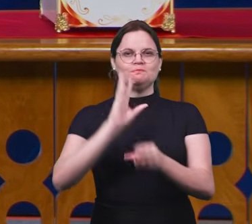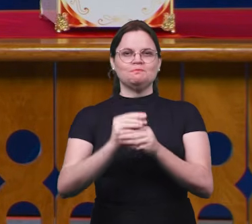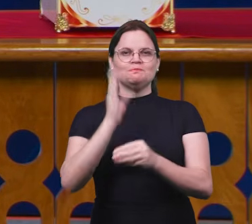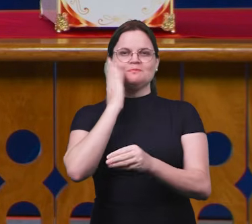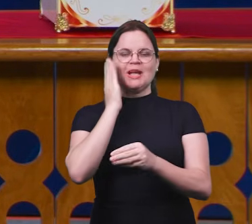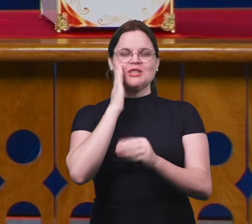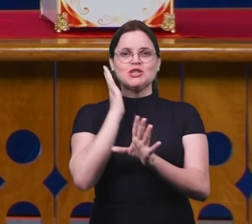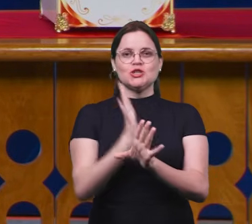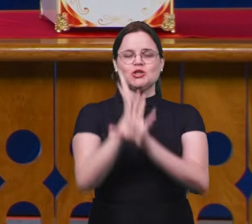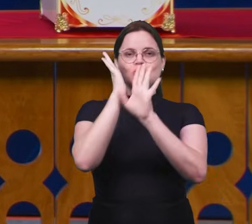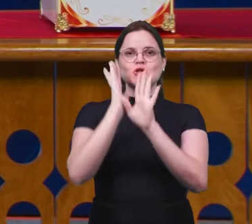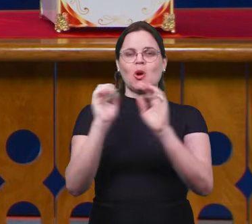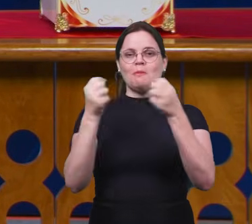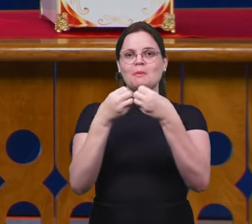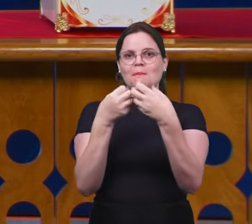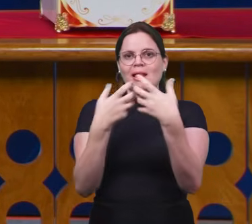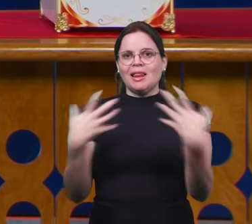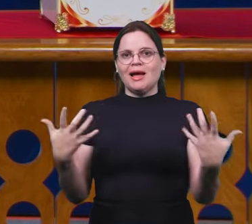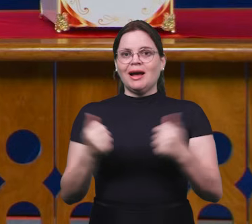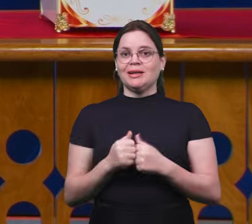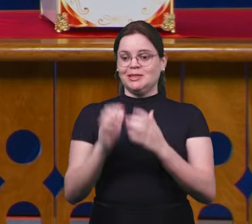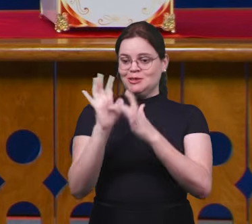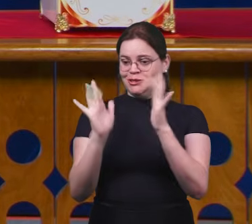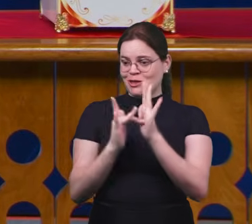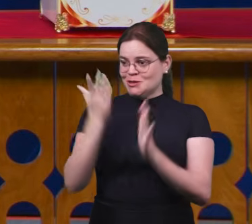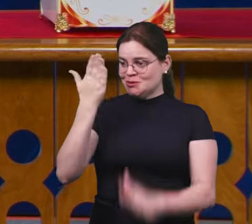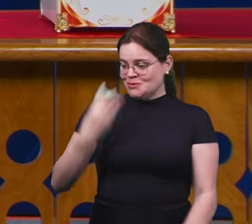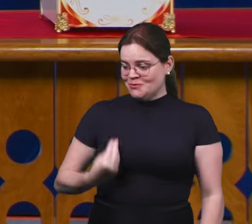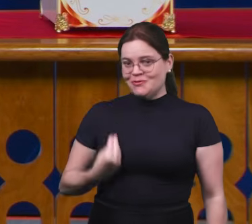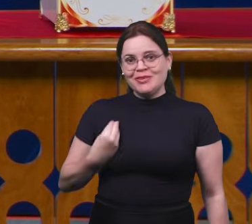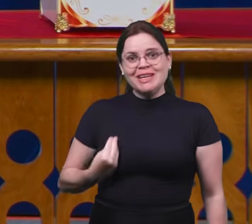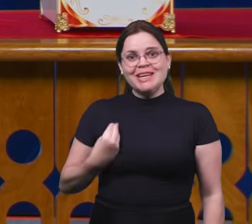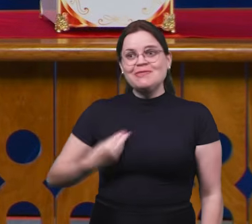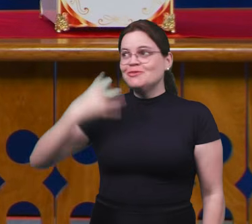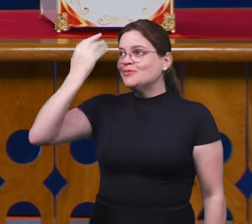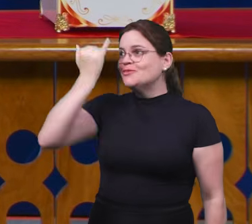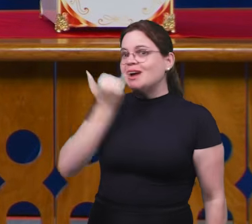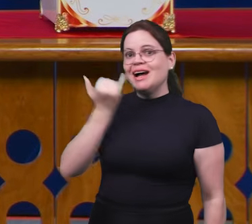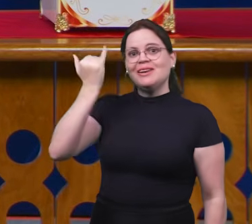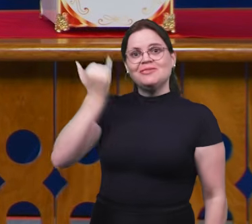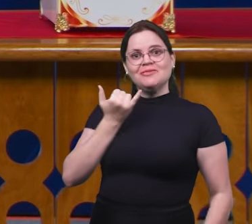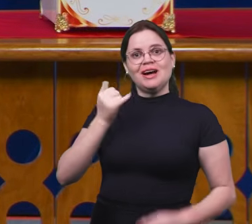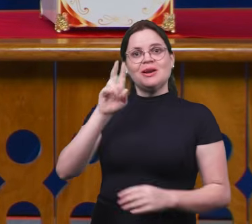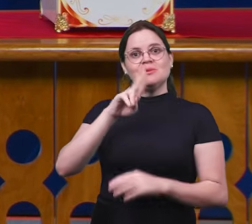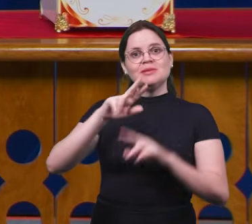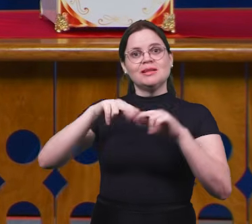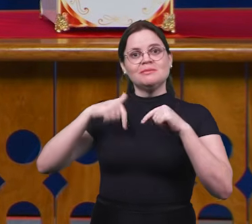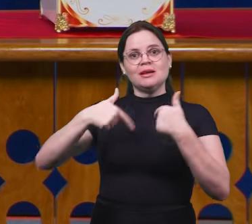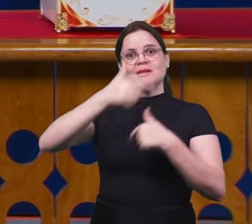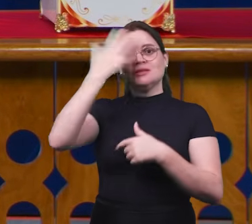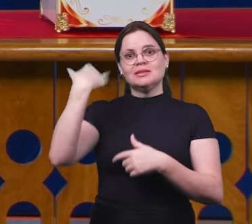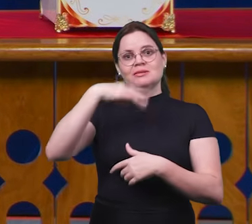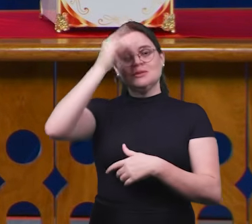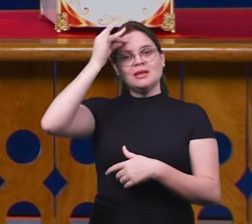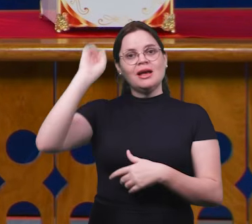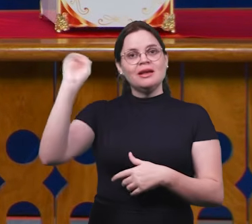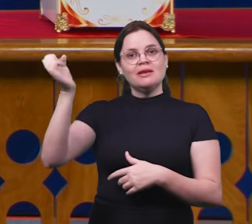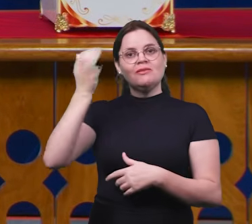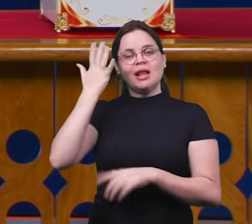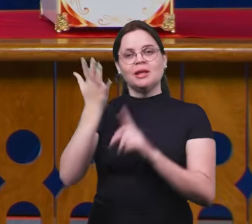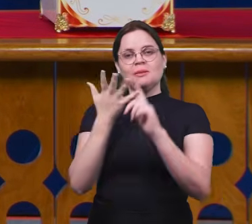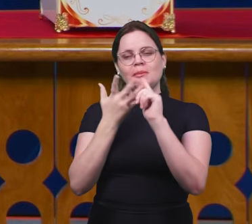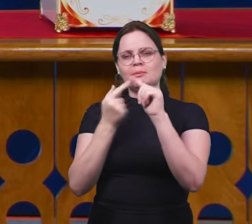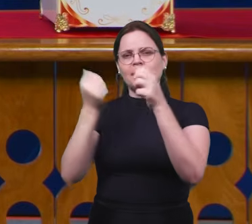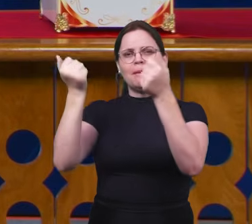tesouro escondido. É quando nós descobrimos que Jesus está vivo. O Senhor está falando através do Espírito Santo. O Senhor está se revelando. É